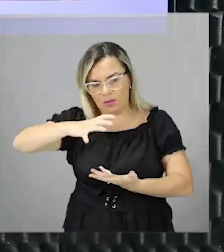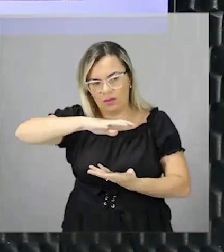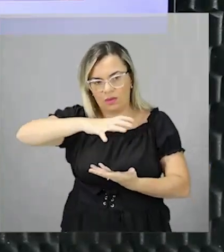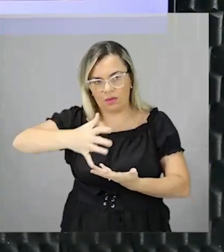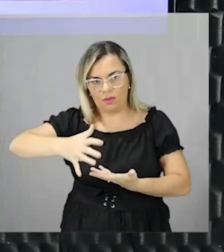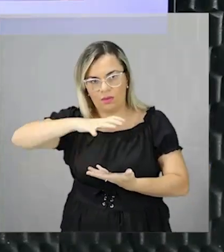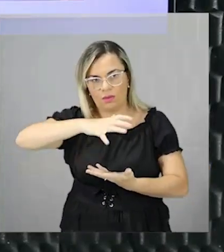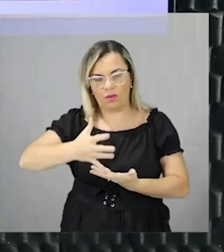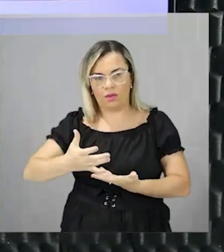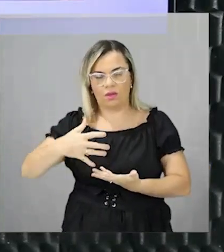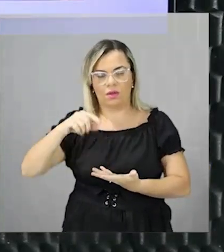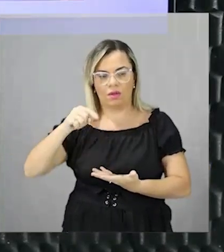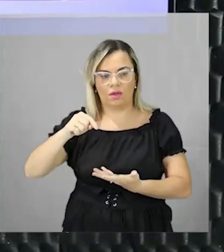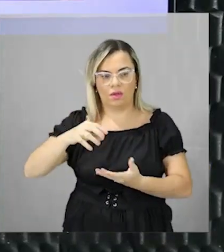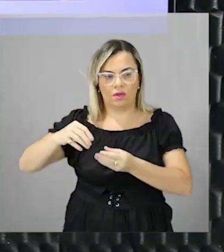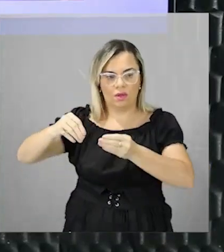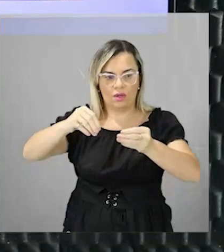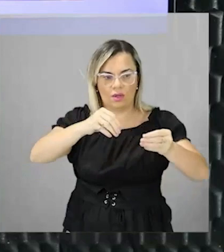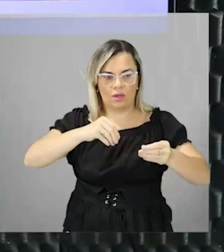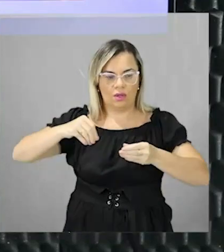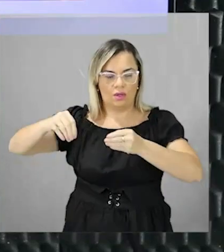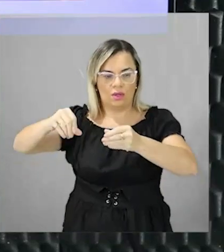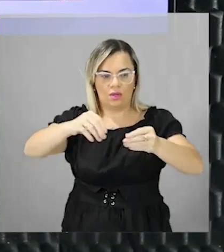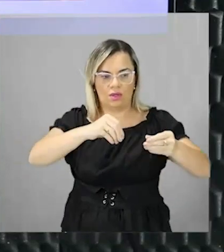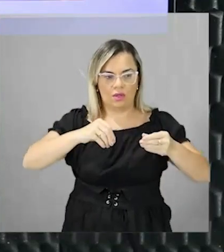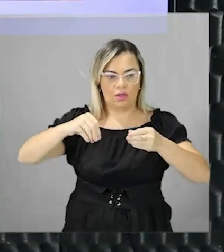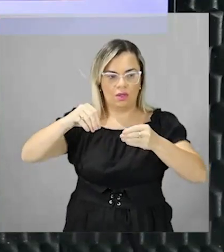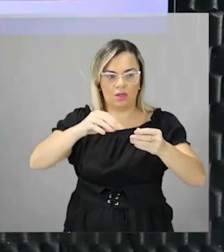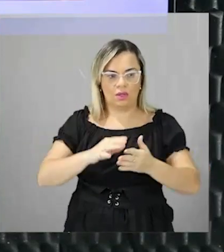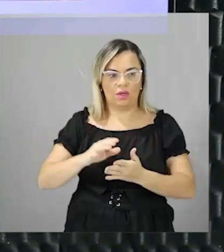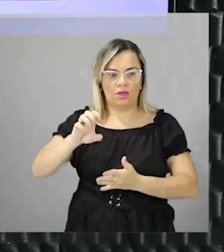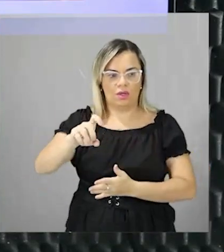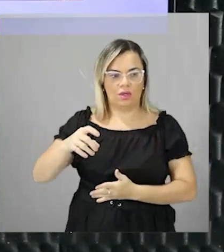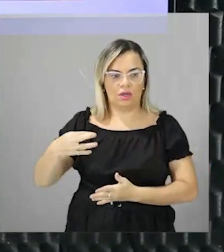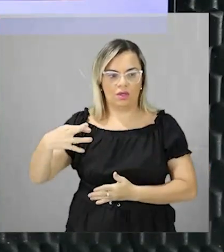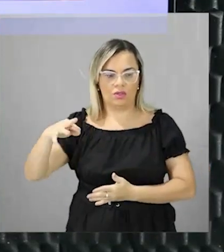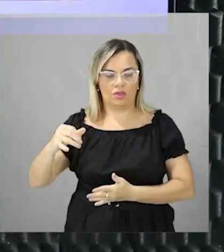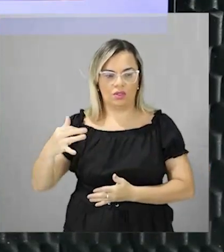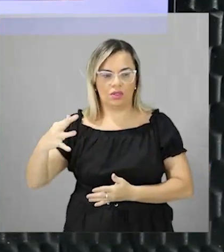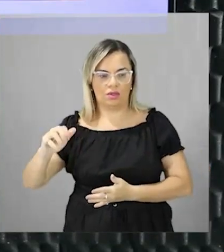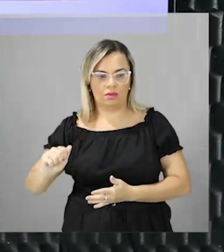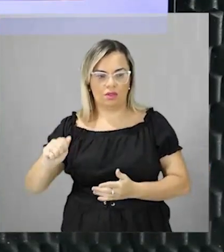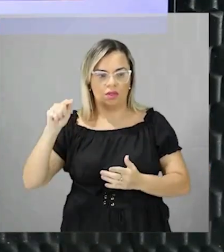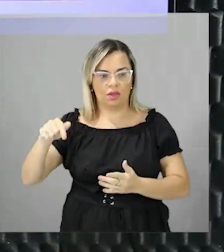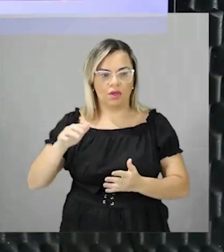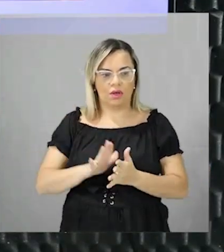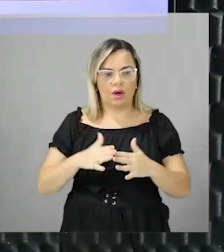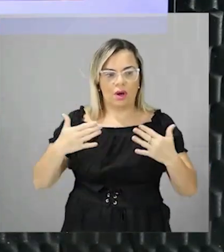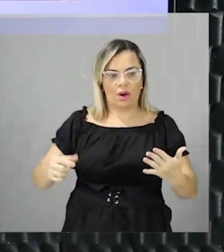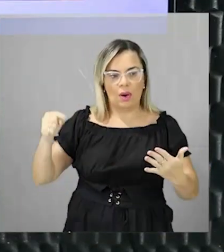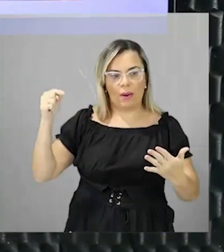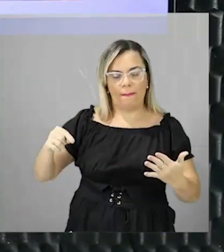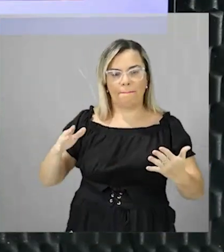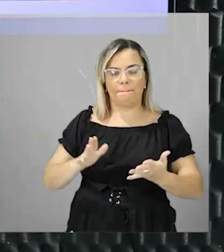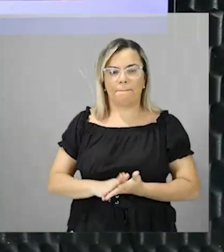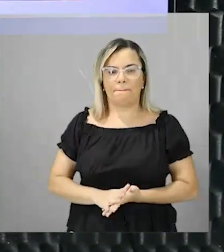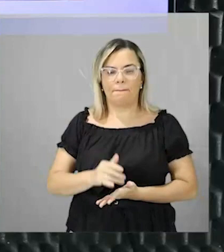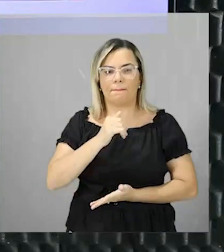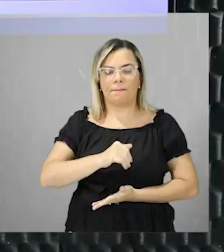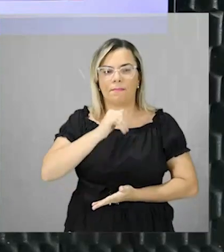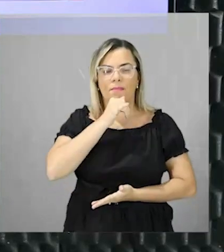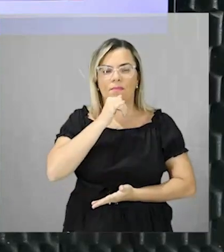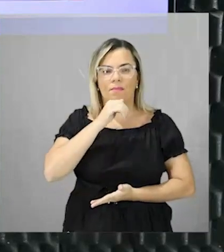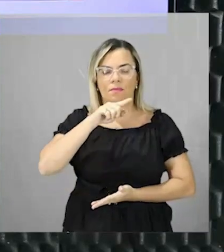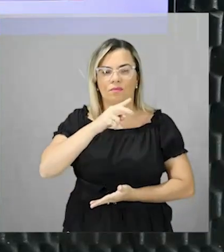nós chamamos de rochas magmáticas extrusivas, tá? Porque se consolidam na superfície da Terra. São, por exemplo,